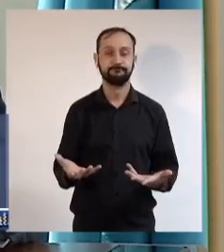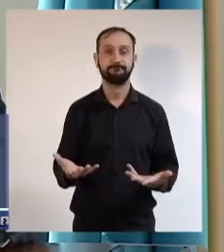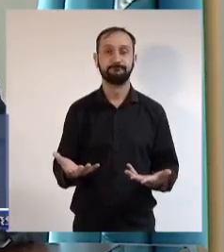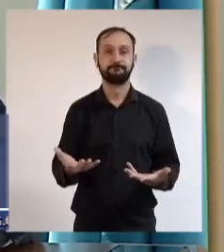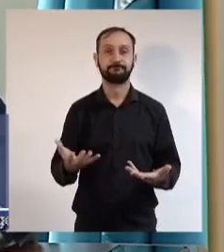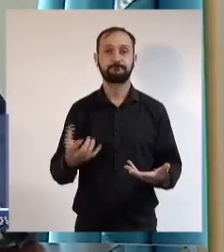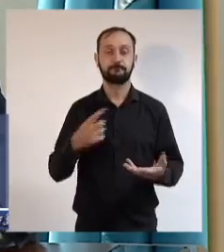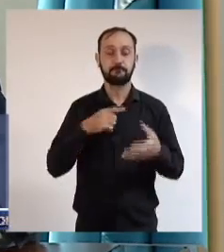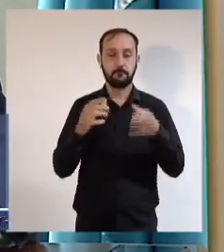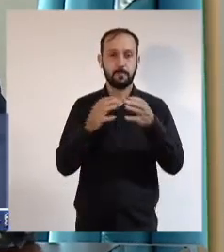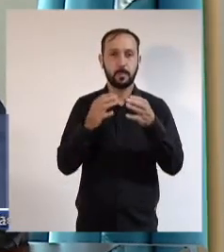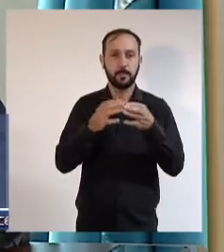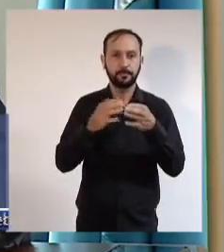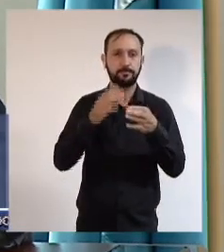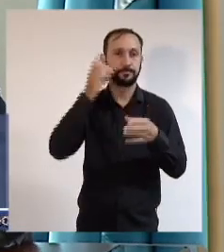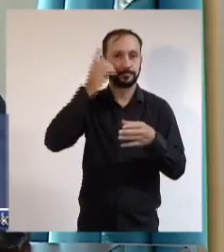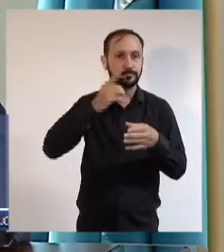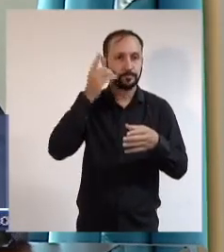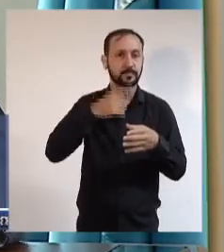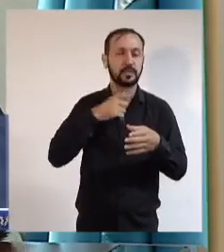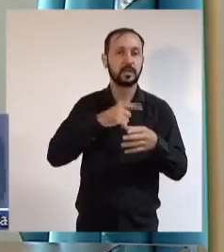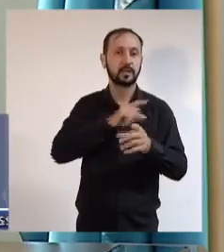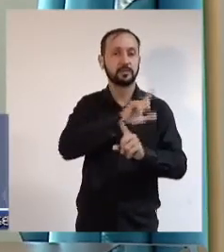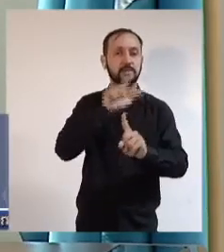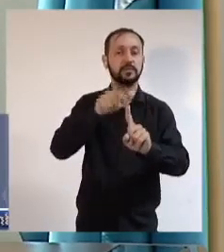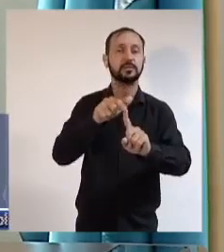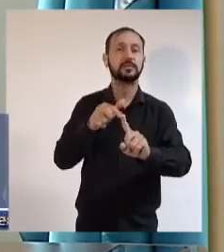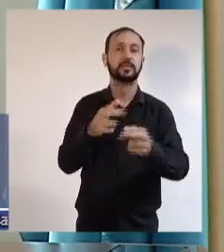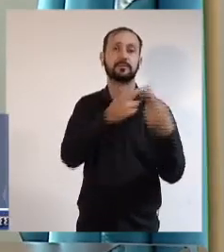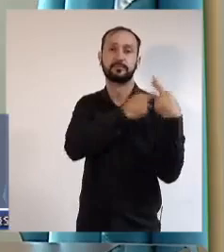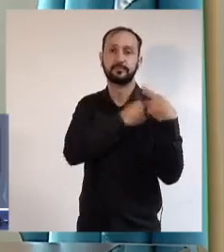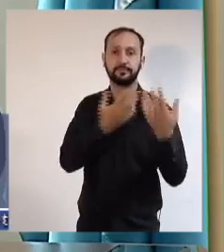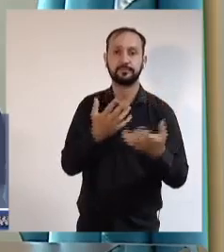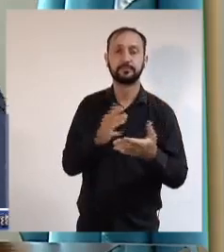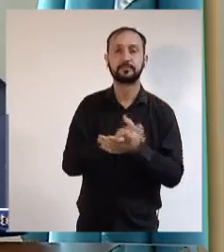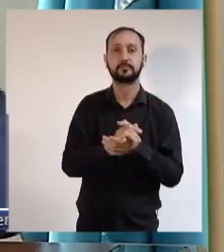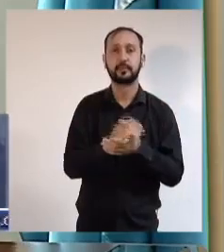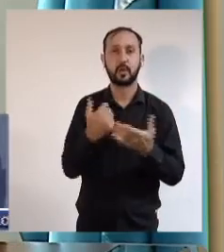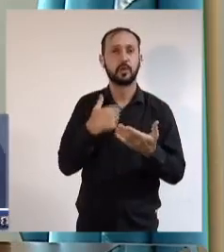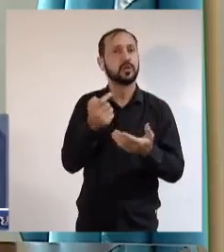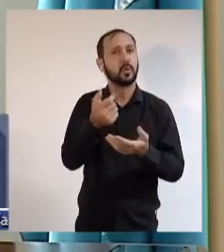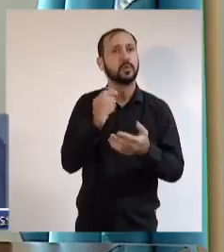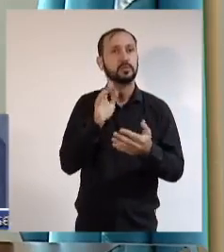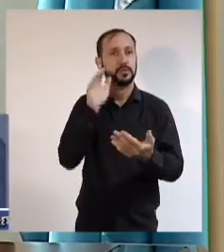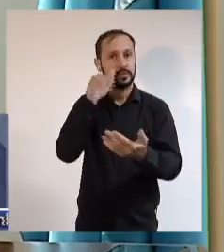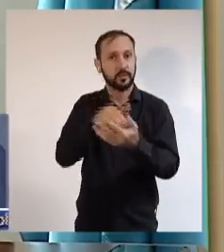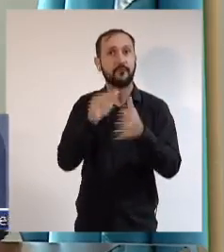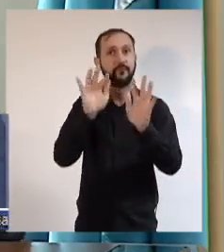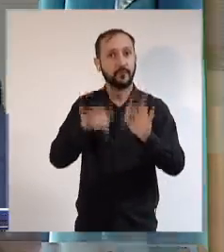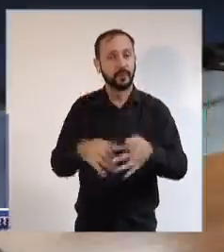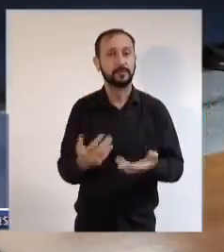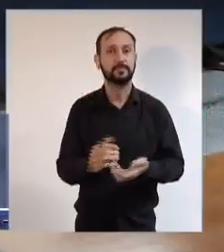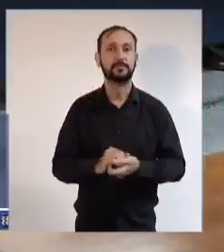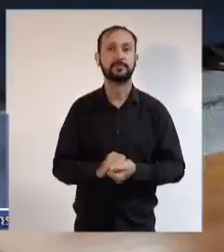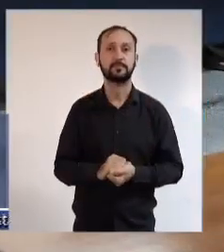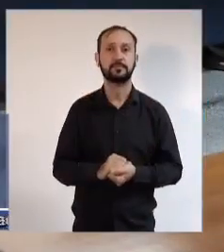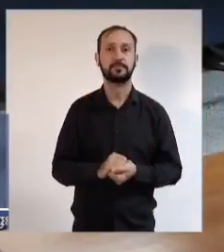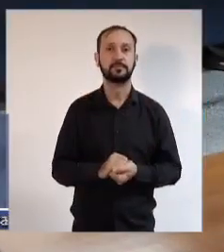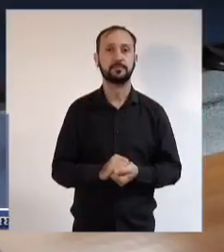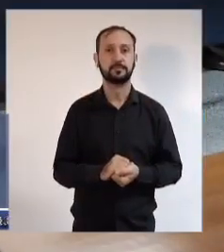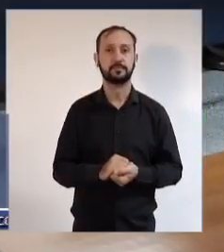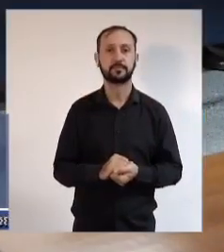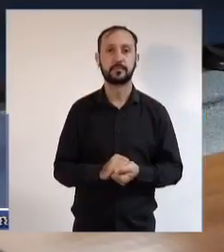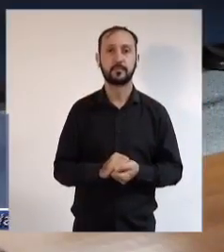parlamentar ela vai ter essa função e aí meus amigos já impõe encerramento que aqui hoje